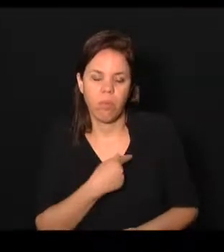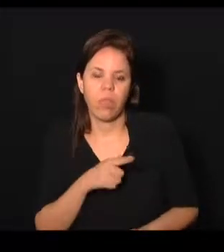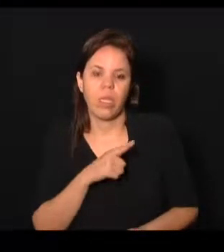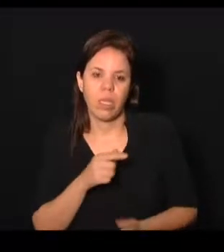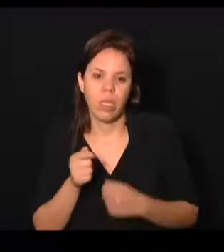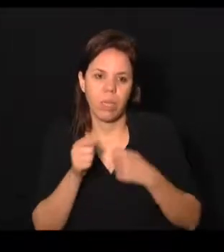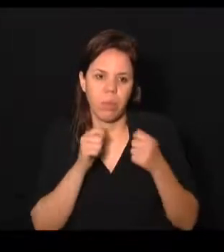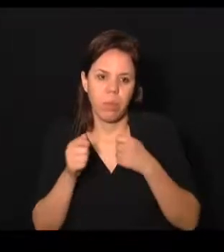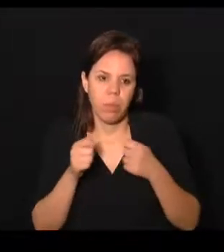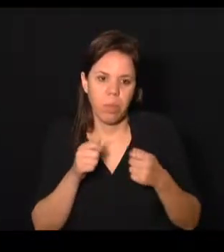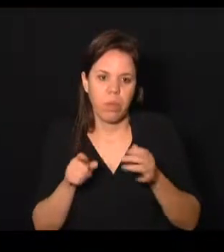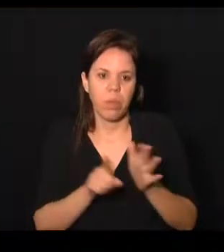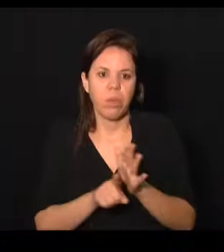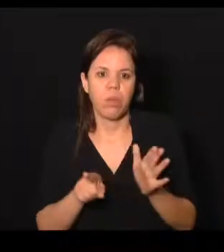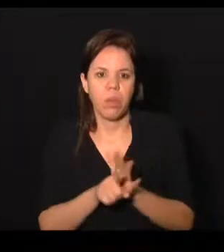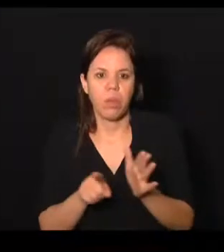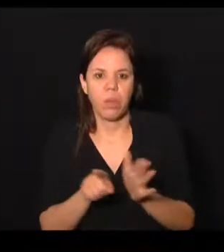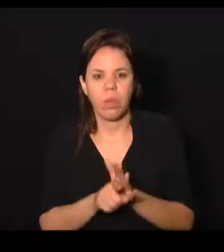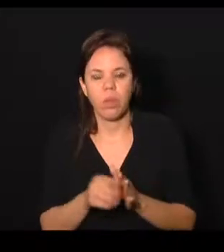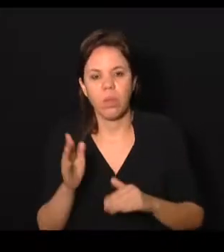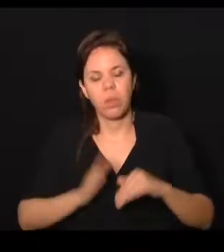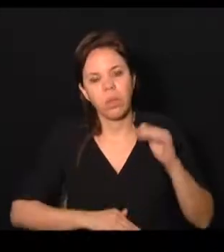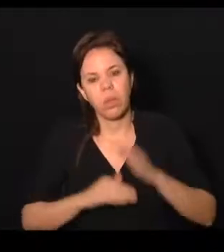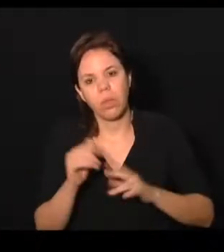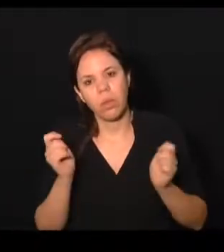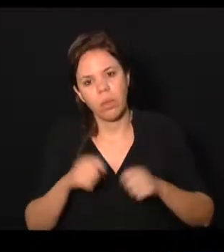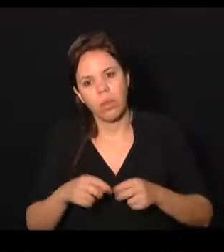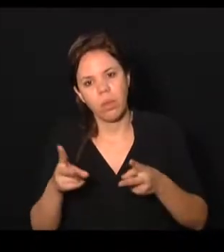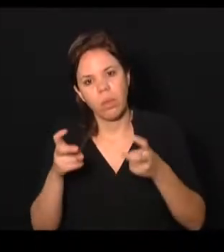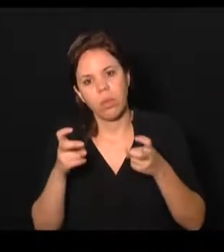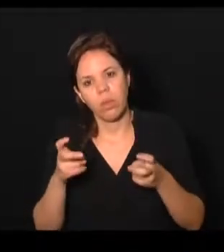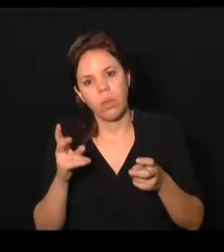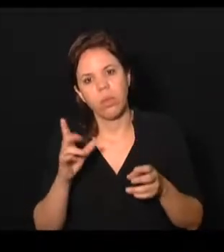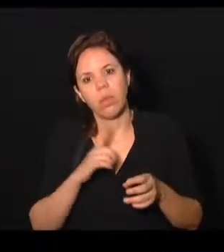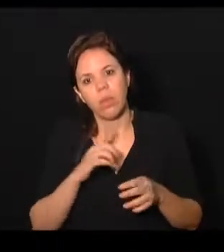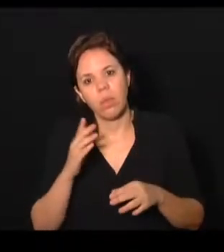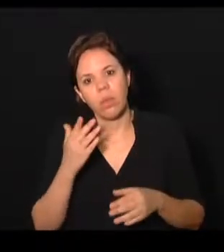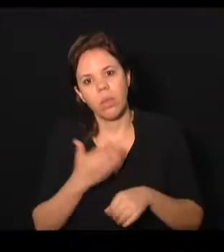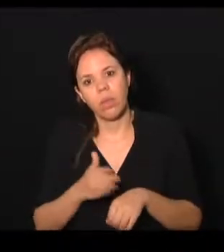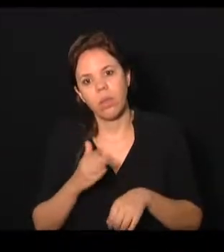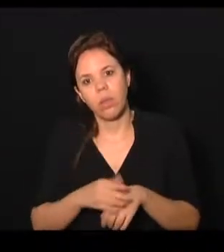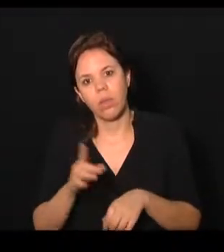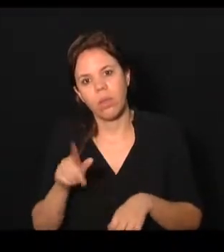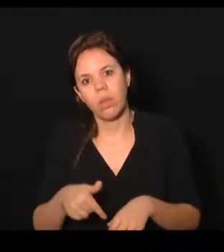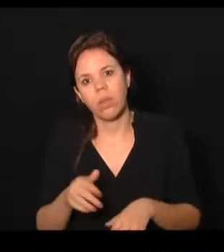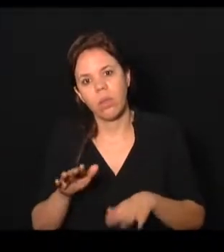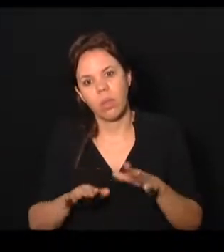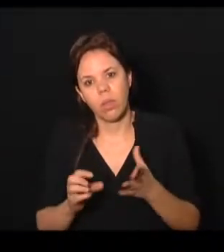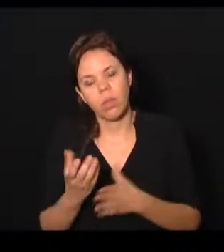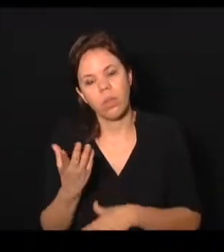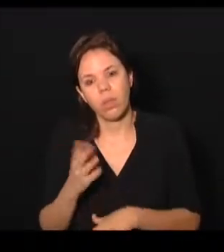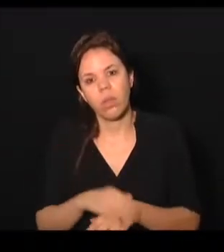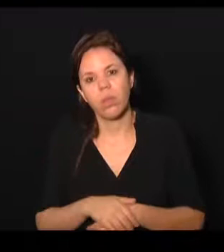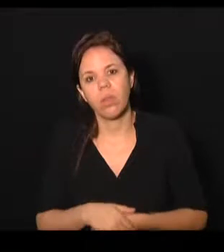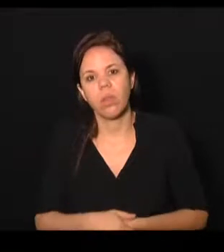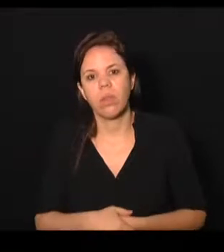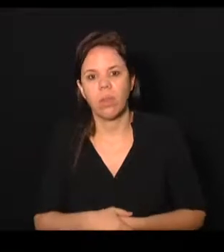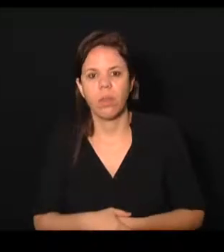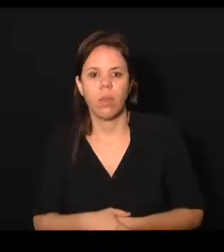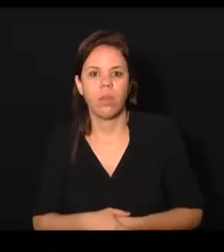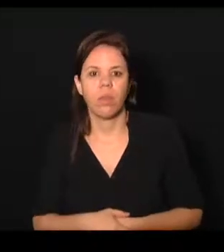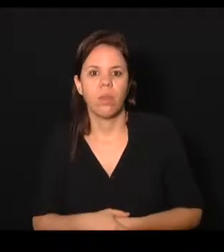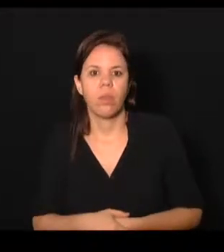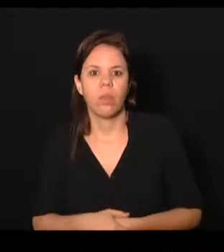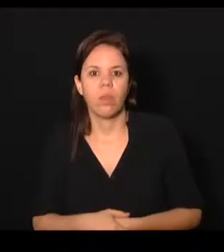entrevista com um profissional que ele é capacitado para isso, treinado para isso. Muitas vezes pode acontecer, sim, pode